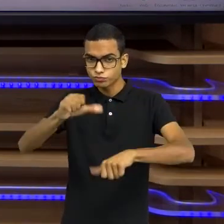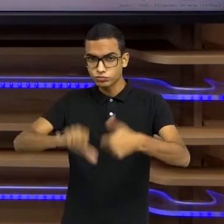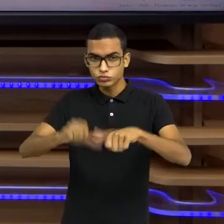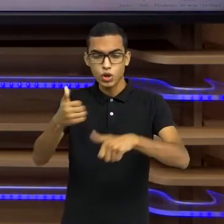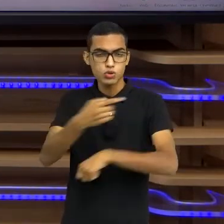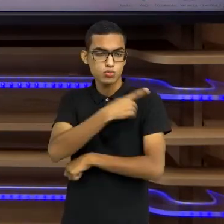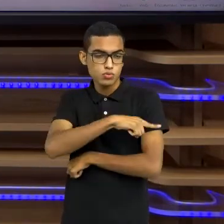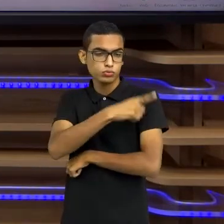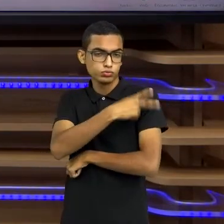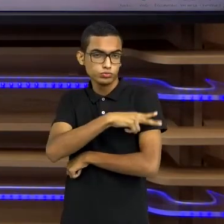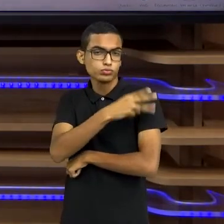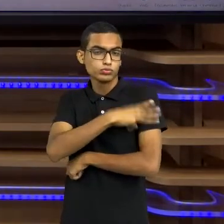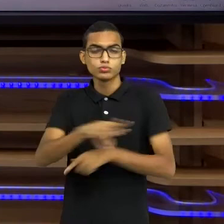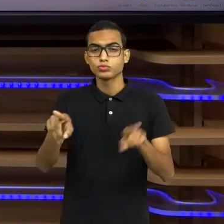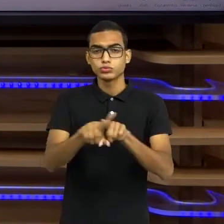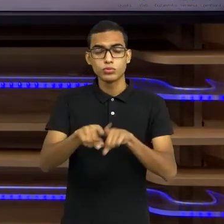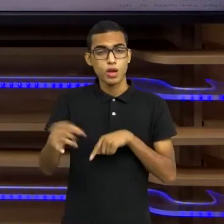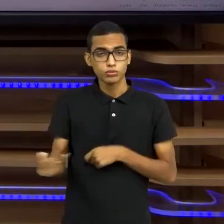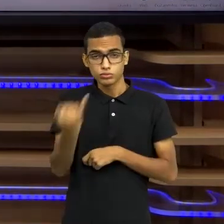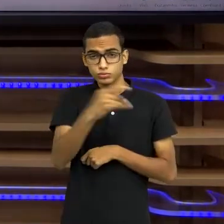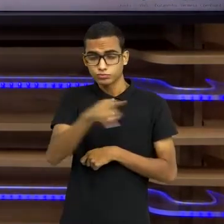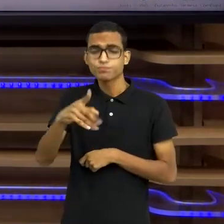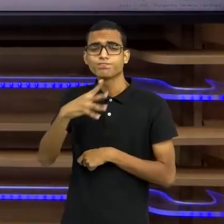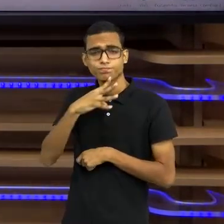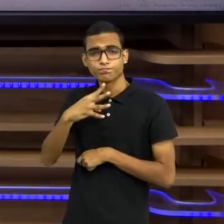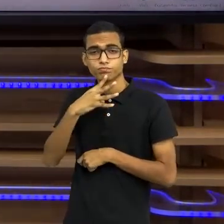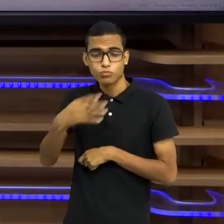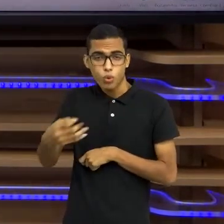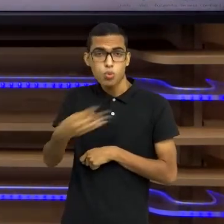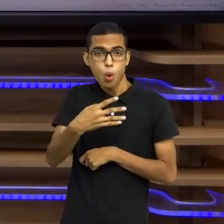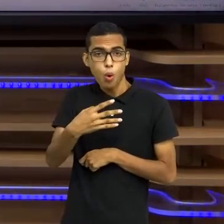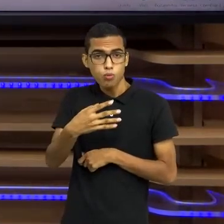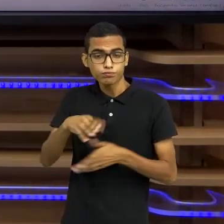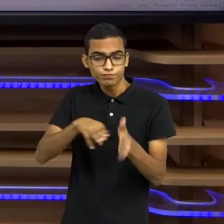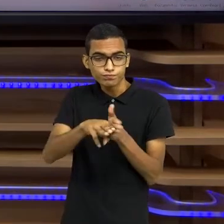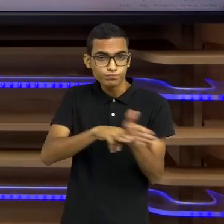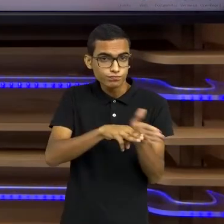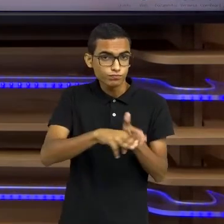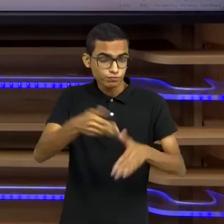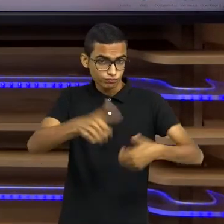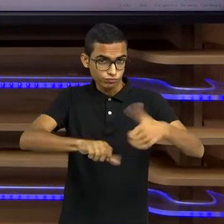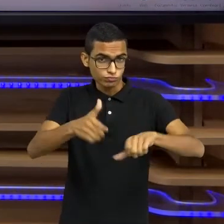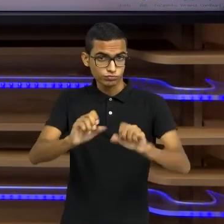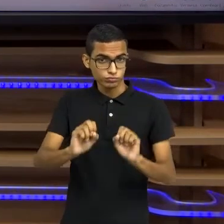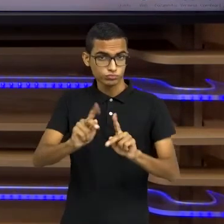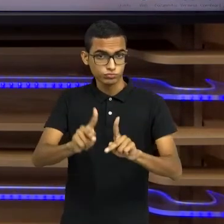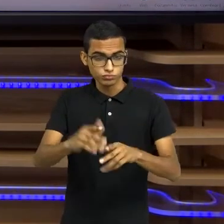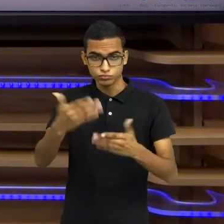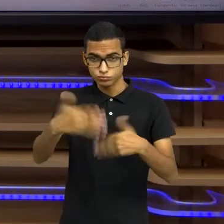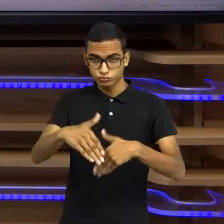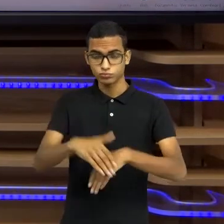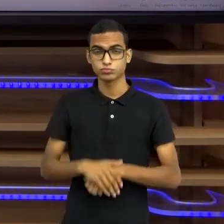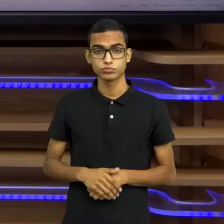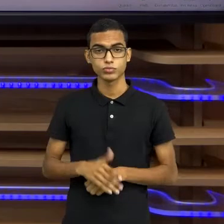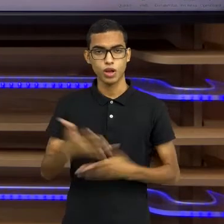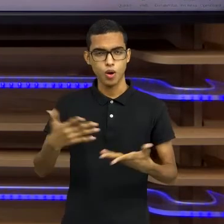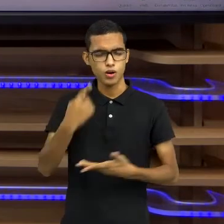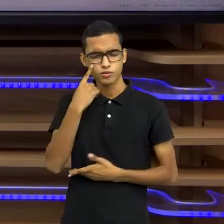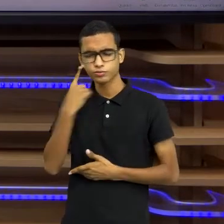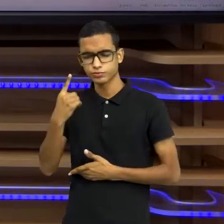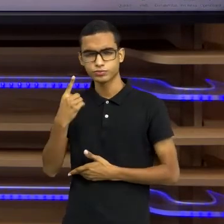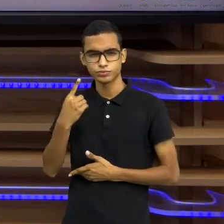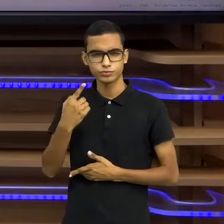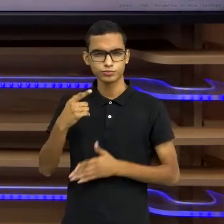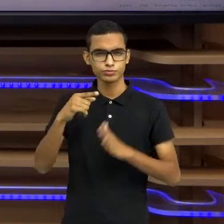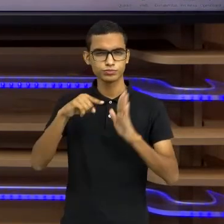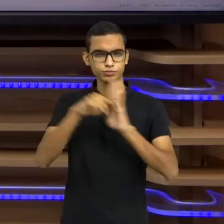do segundo também, é muito importante que vocês conheçam esses novos métodos avaliativos, certo? Vamos agora às nossas alternativas.